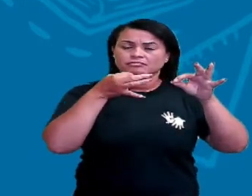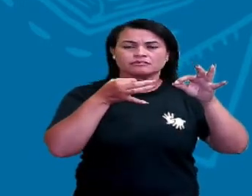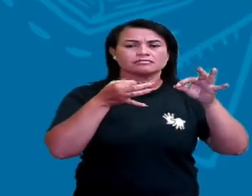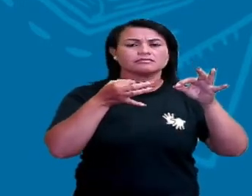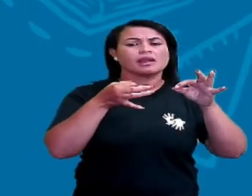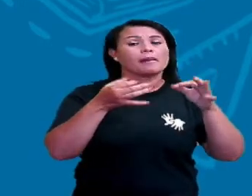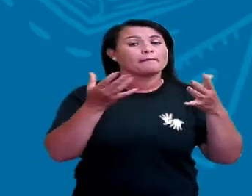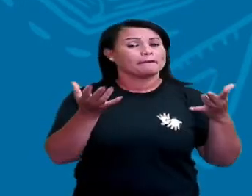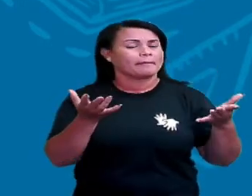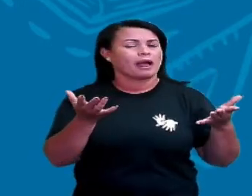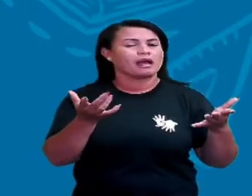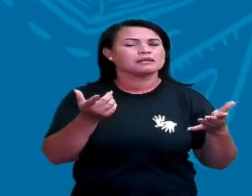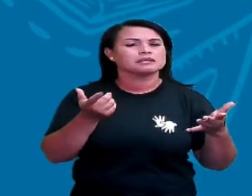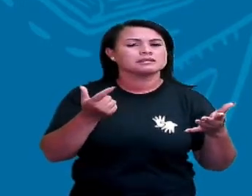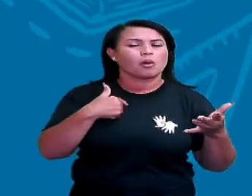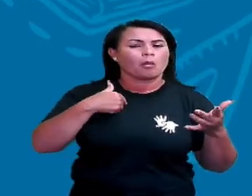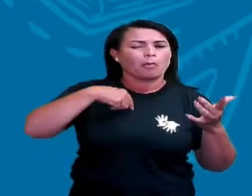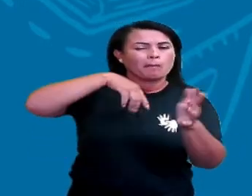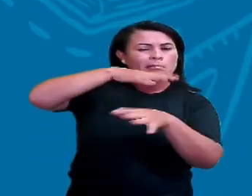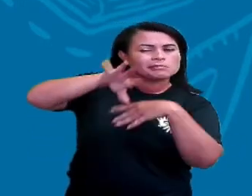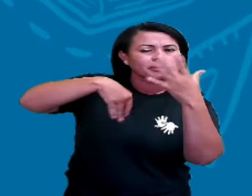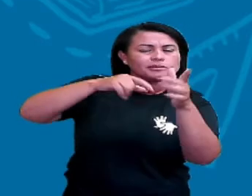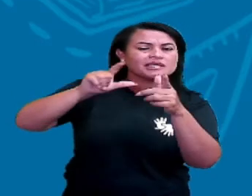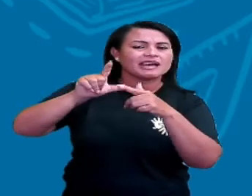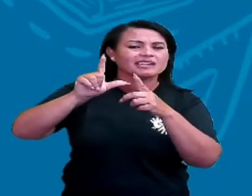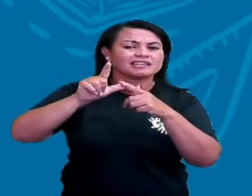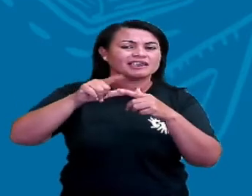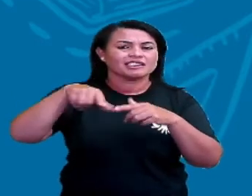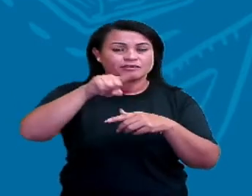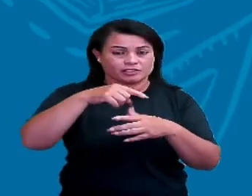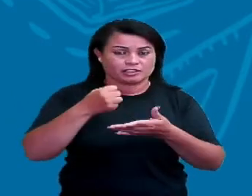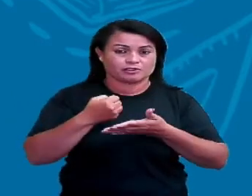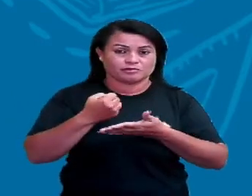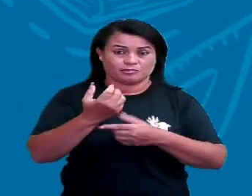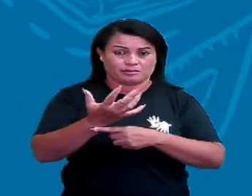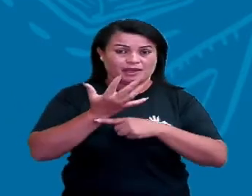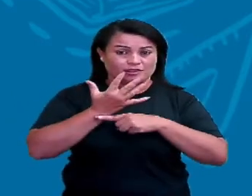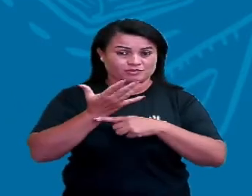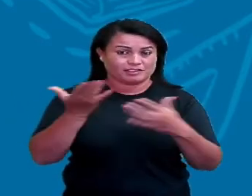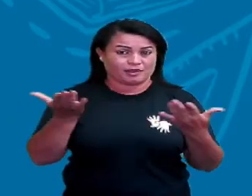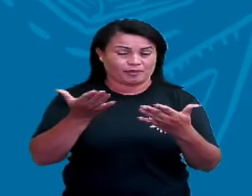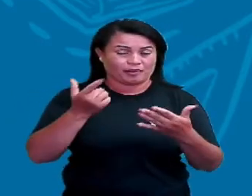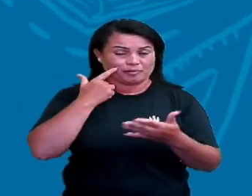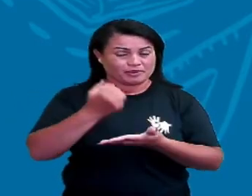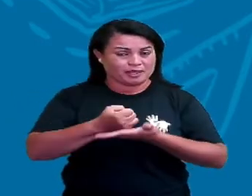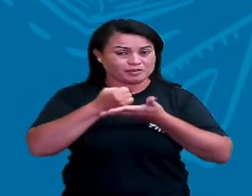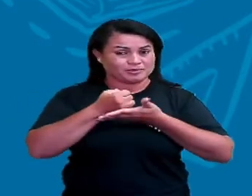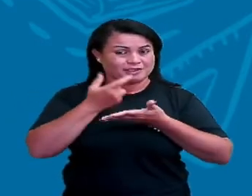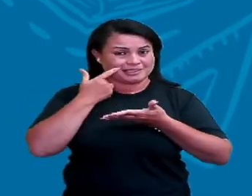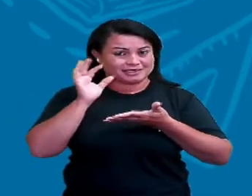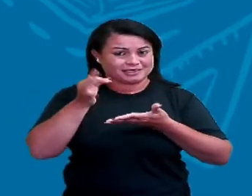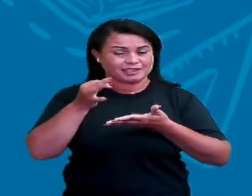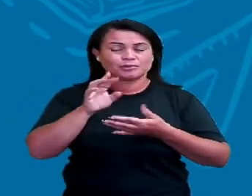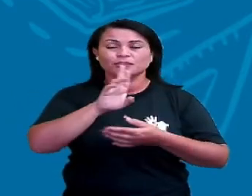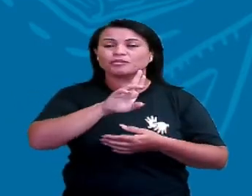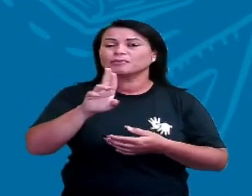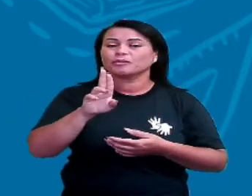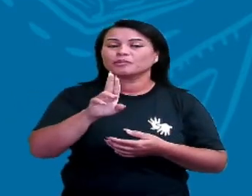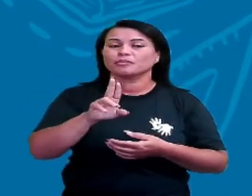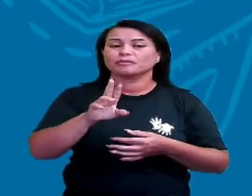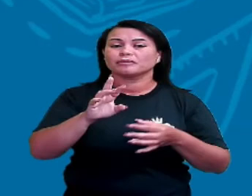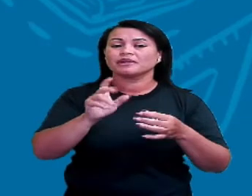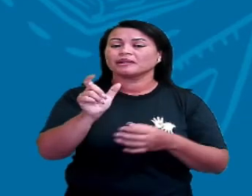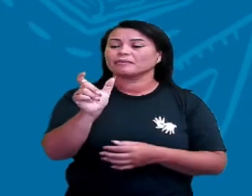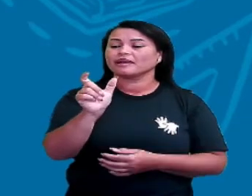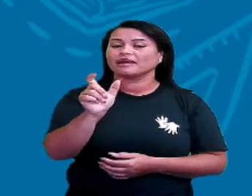mais difícil, eu dei uma embaralhada, tá certo? E vocês vão me ajudar a escrever agora a palavra uva.